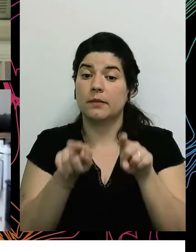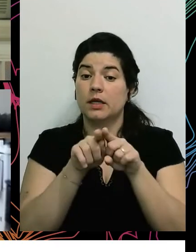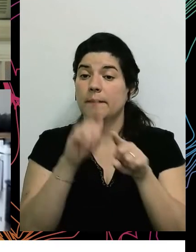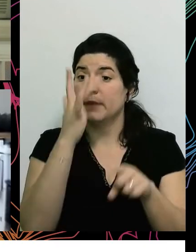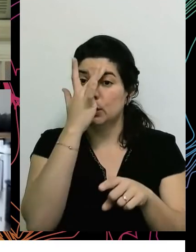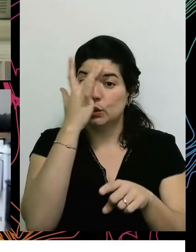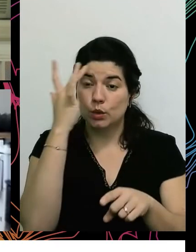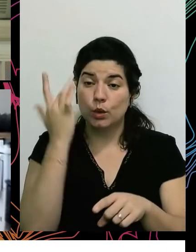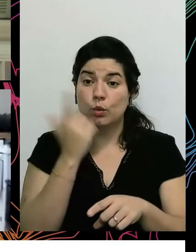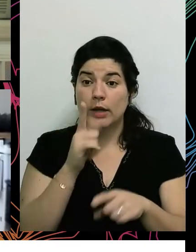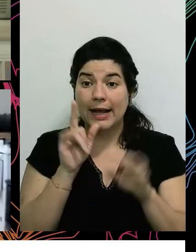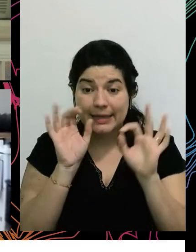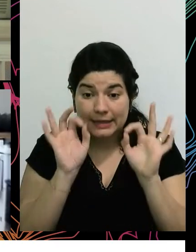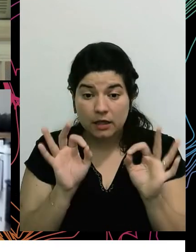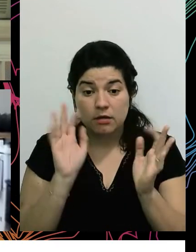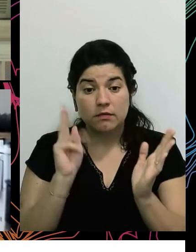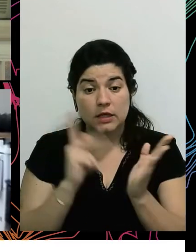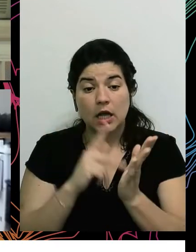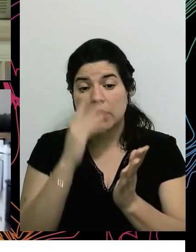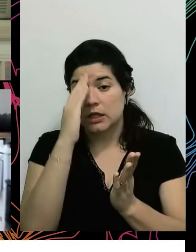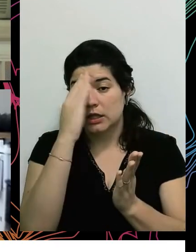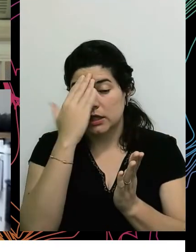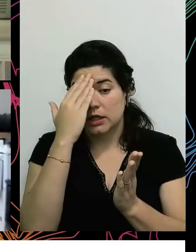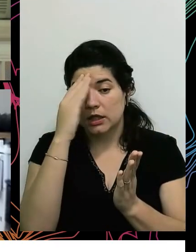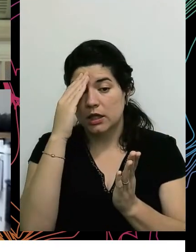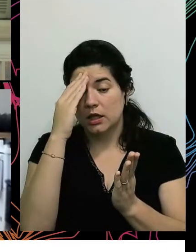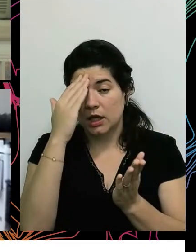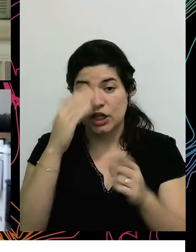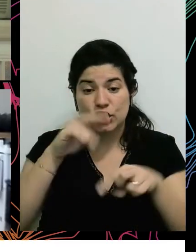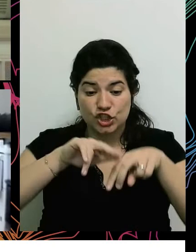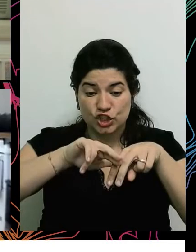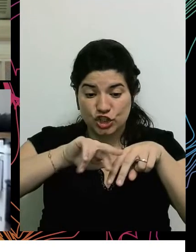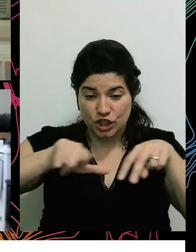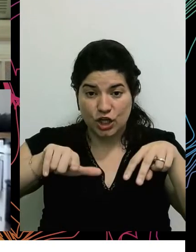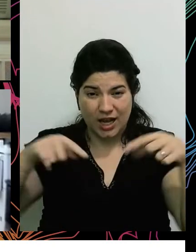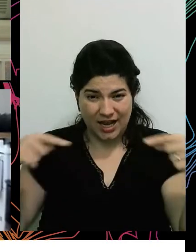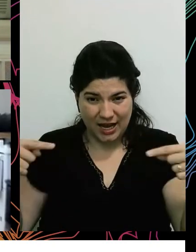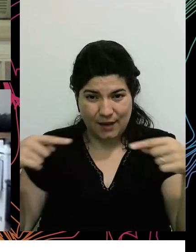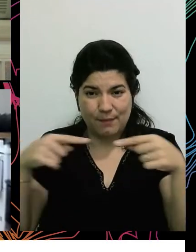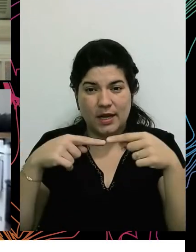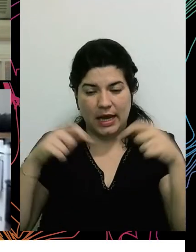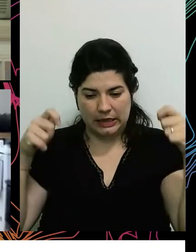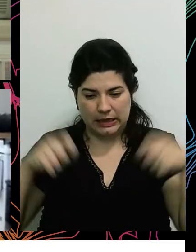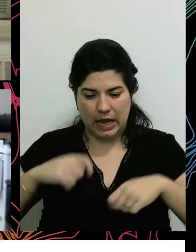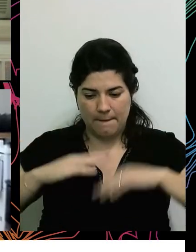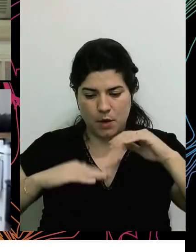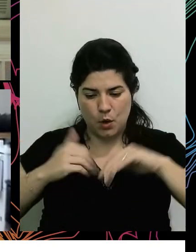de fato, entender que gênero nada tem a ver com capacidade profissional.